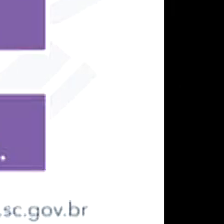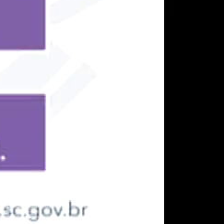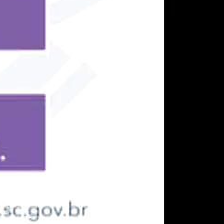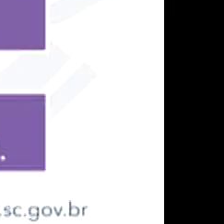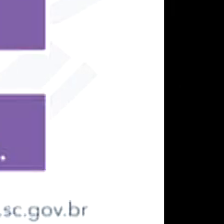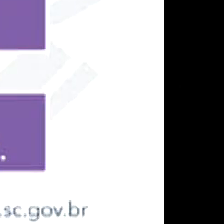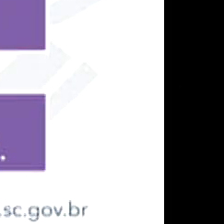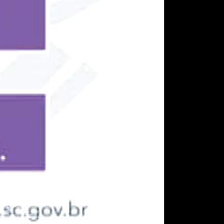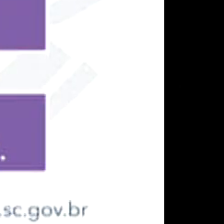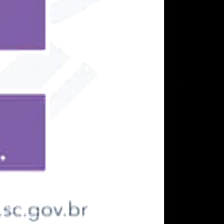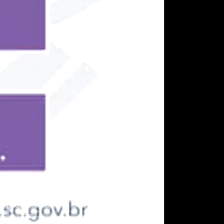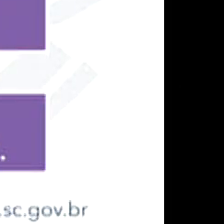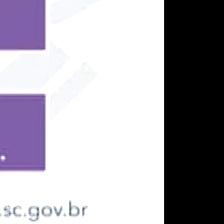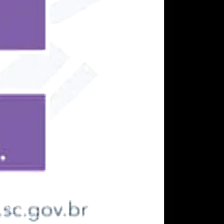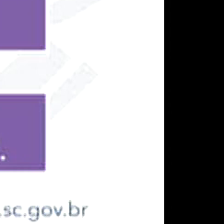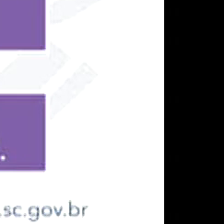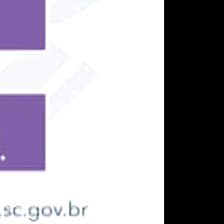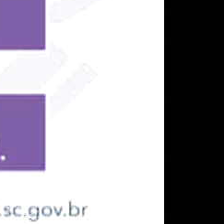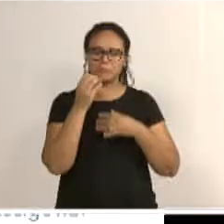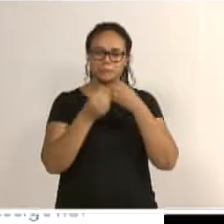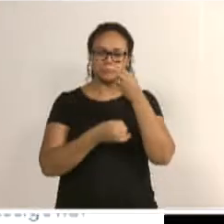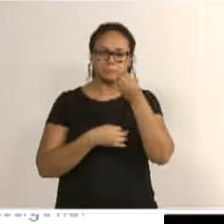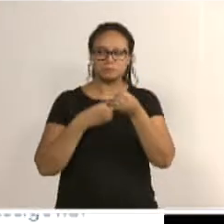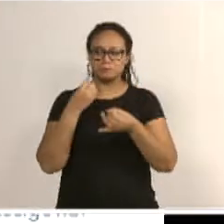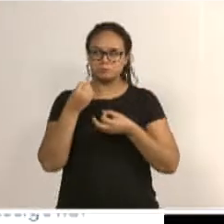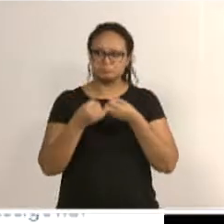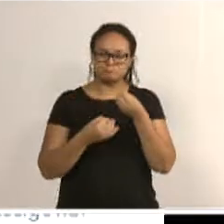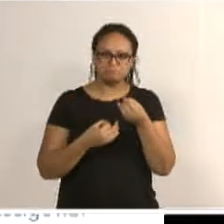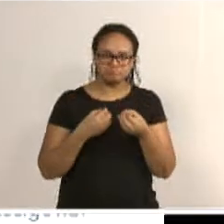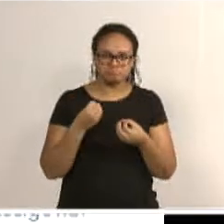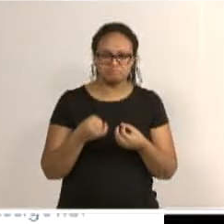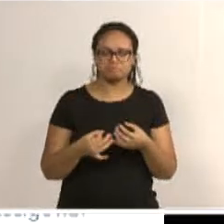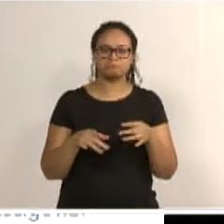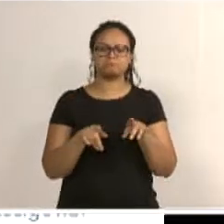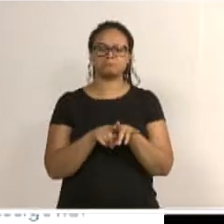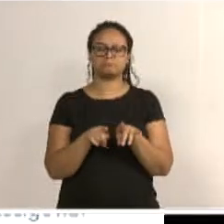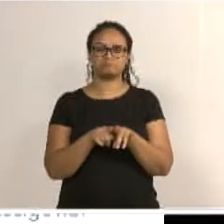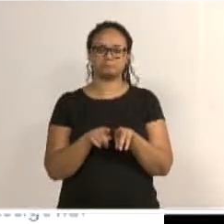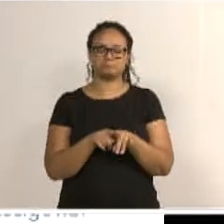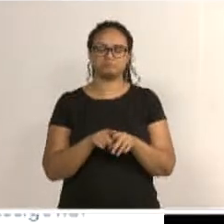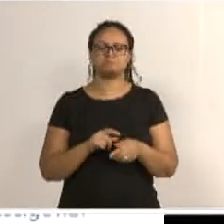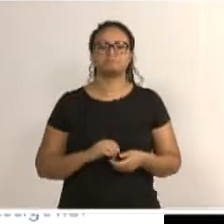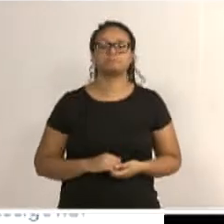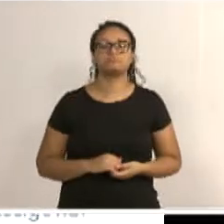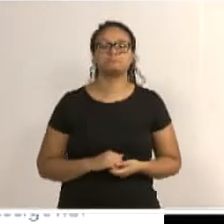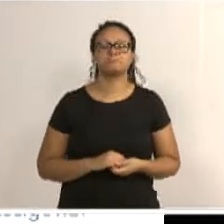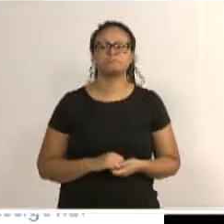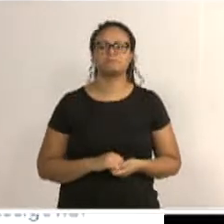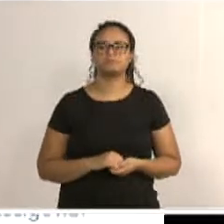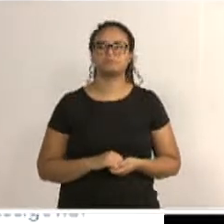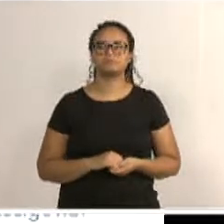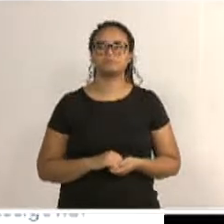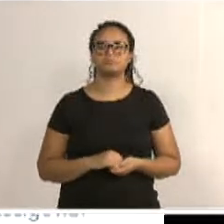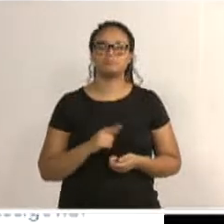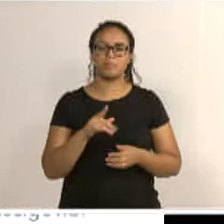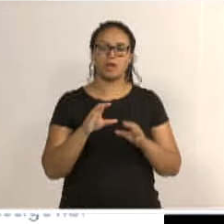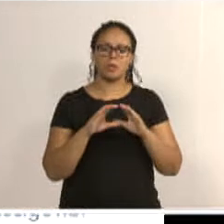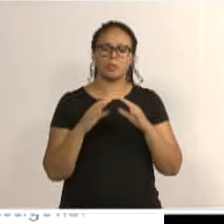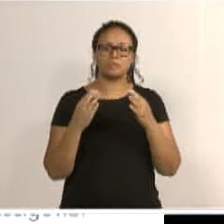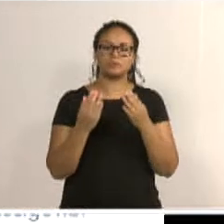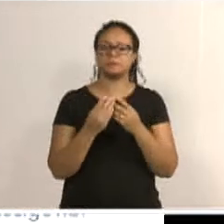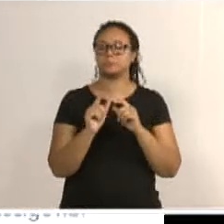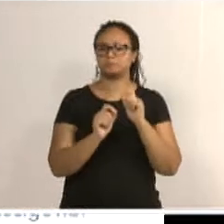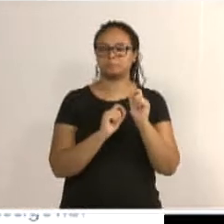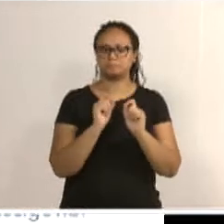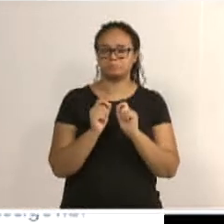Aspectos jurídicos. Aqui eu vou passar um pouquinho rápido, porque a questão jurídica que motivou essa comissão foi